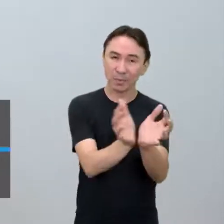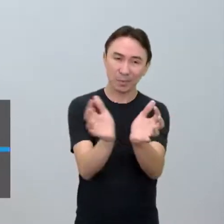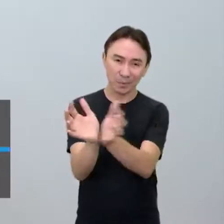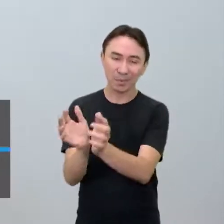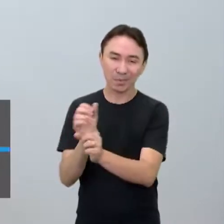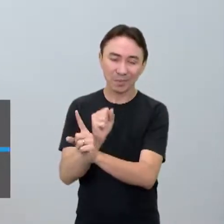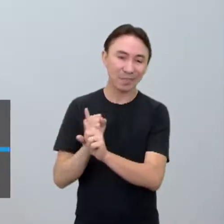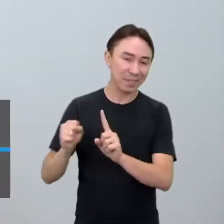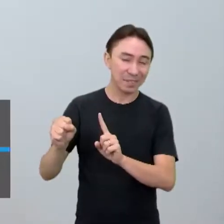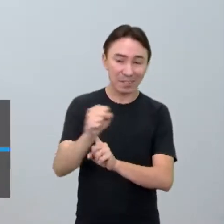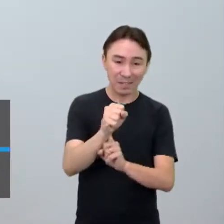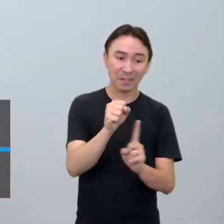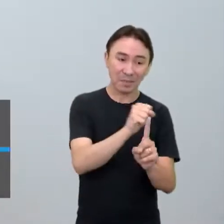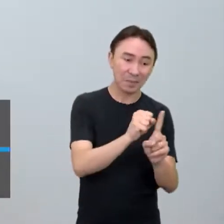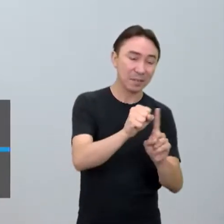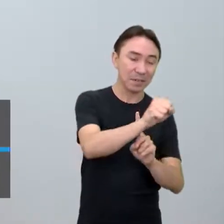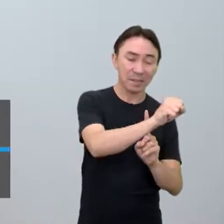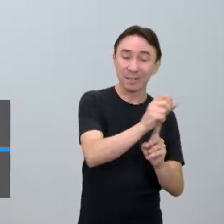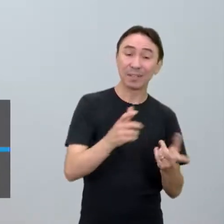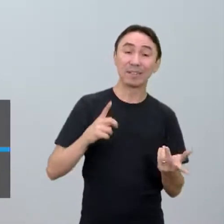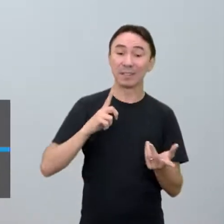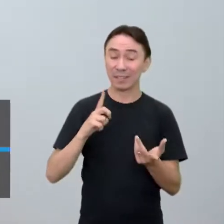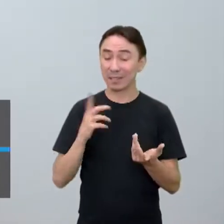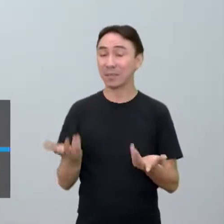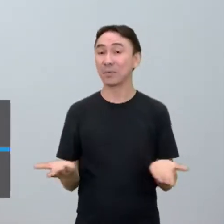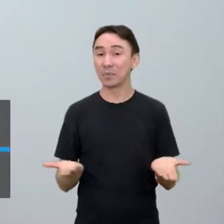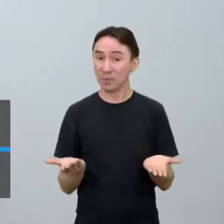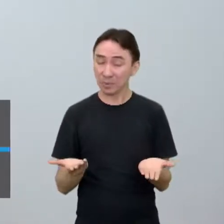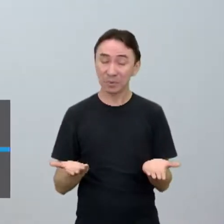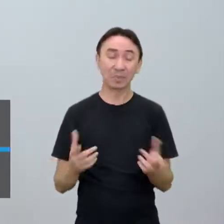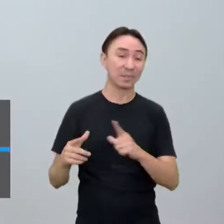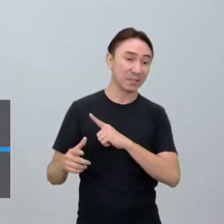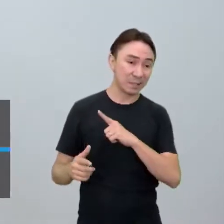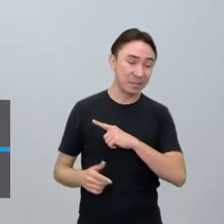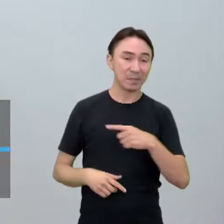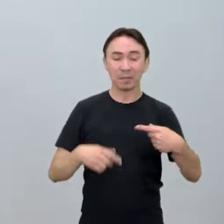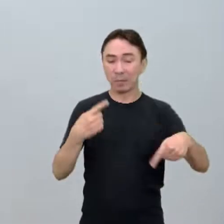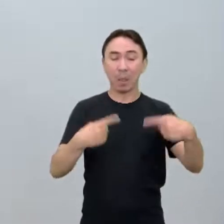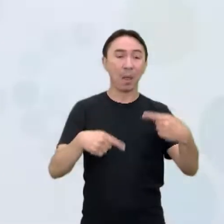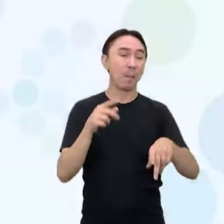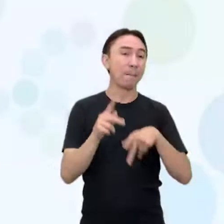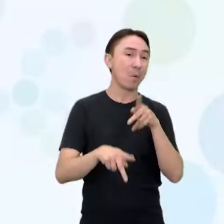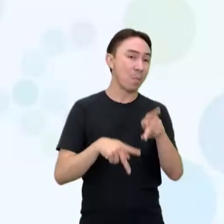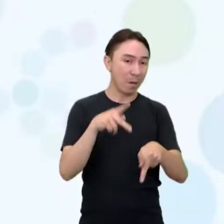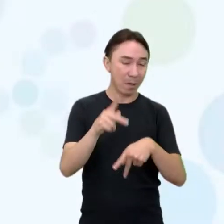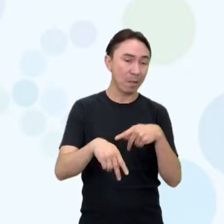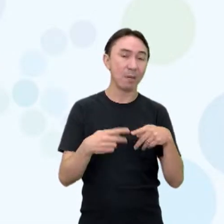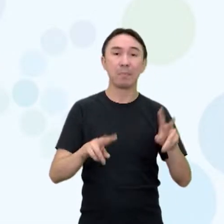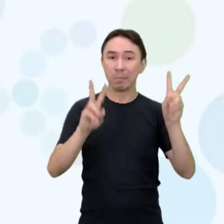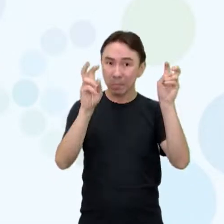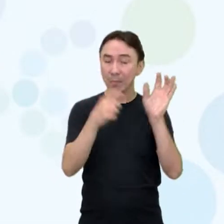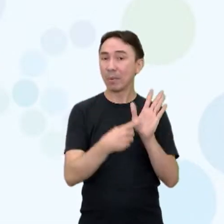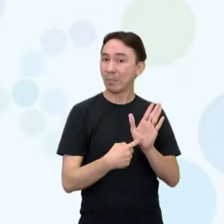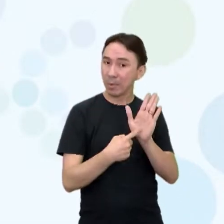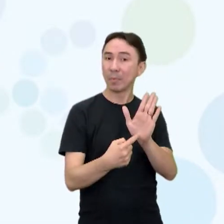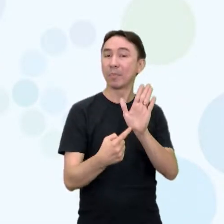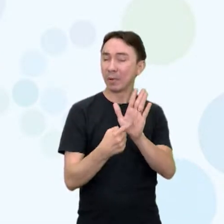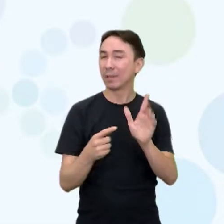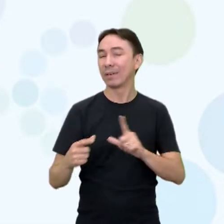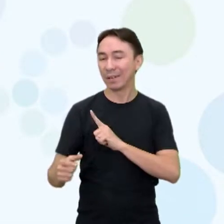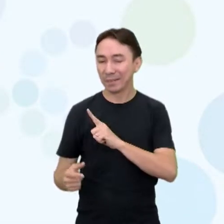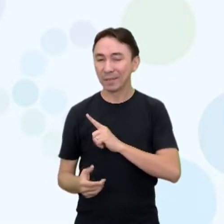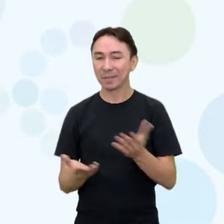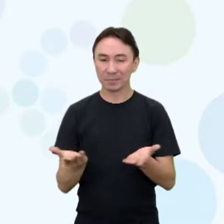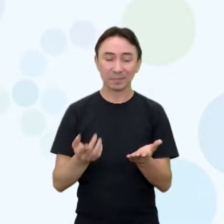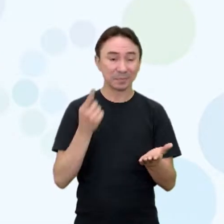estão tão em pauta, principalmente nas políticas públicas. Vamos colocar aqui no LED, olha lá, eu tinha falado para vocês que o